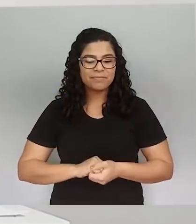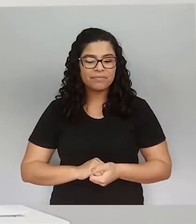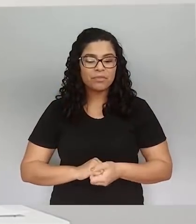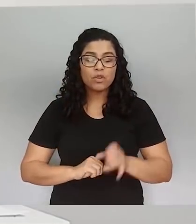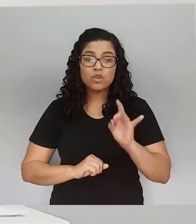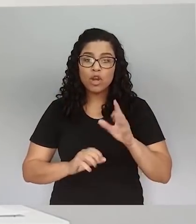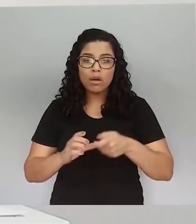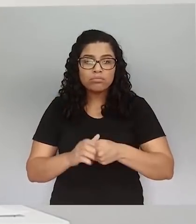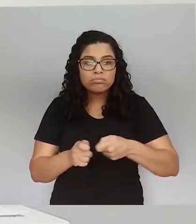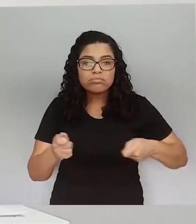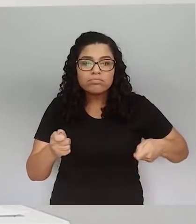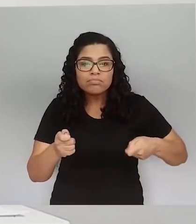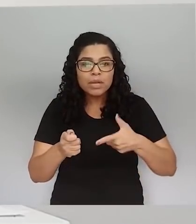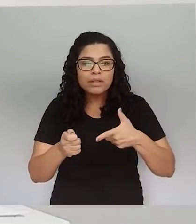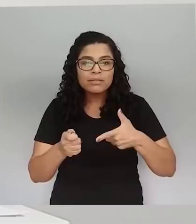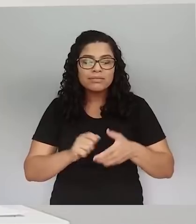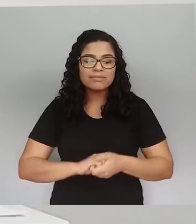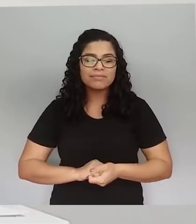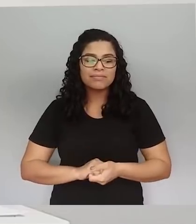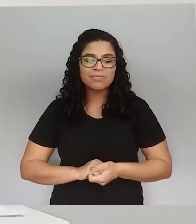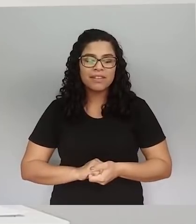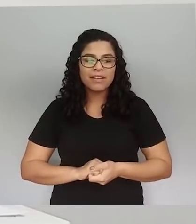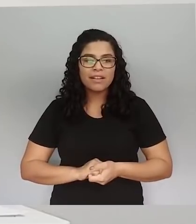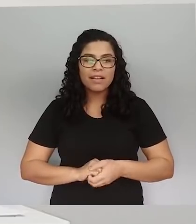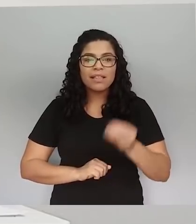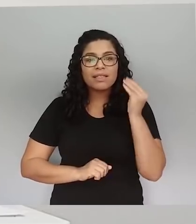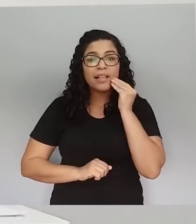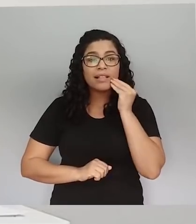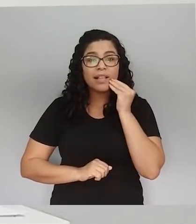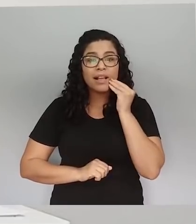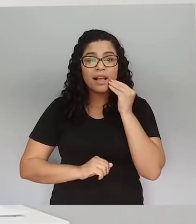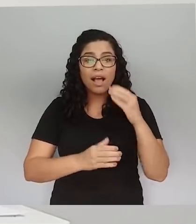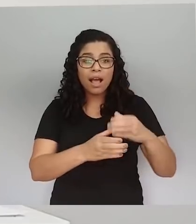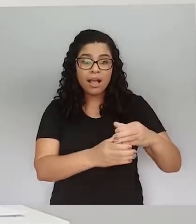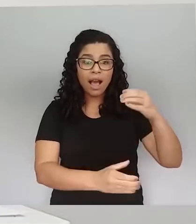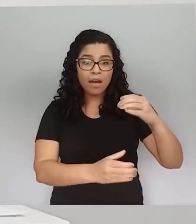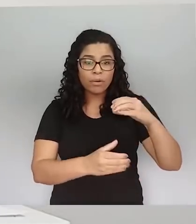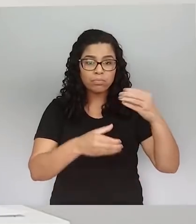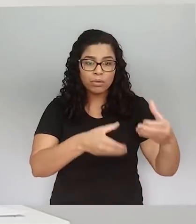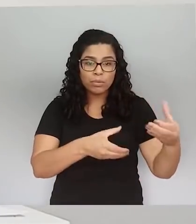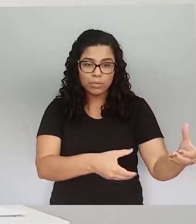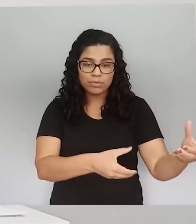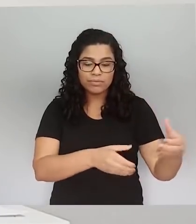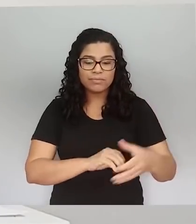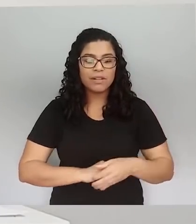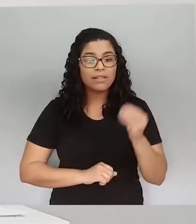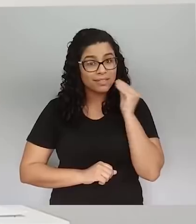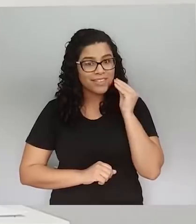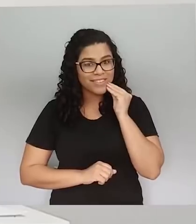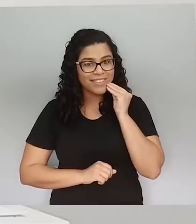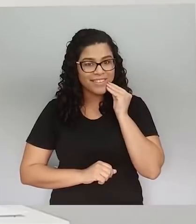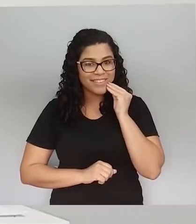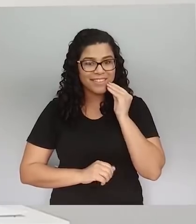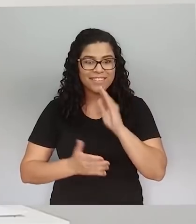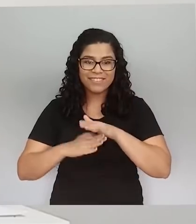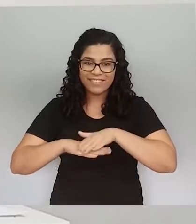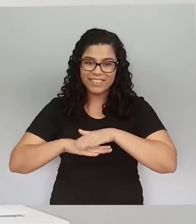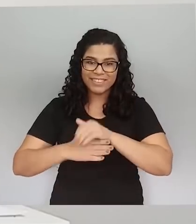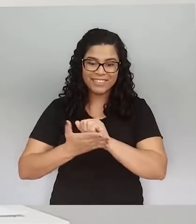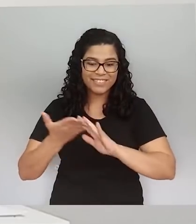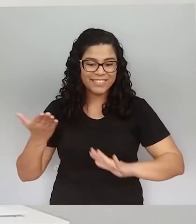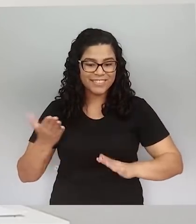colocar dentro do copo e lançar sobre as garrafas numa determinada distância. Essa brincadeira pode